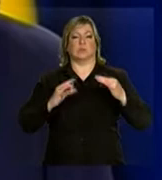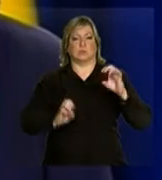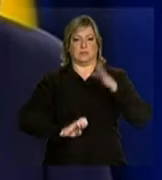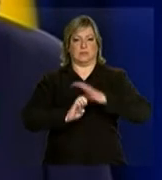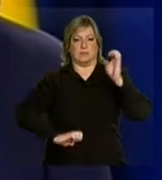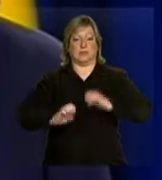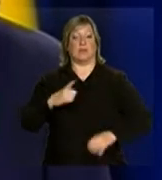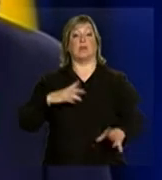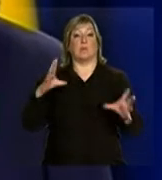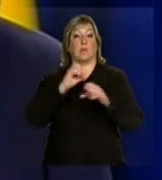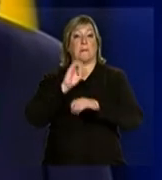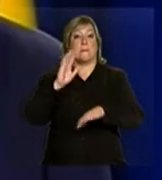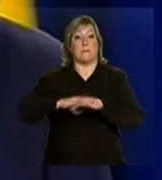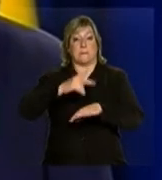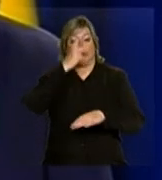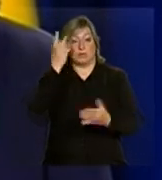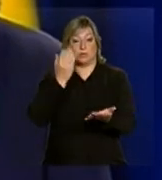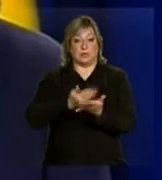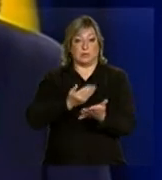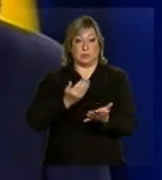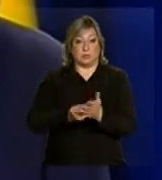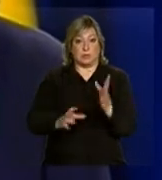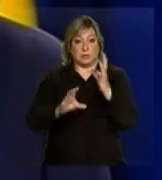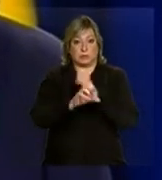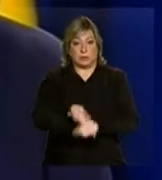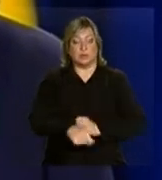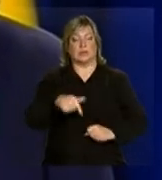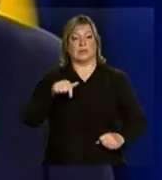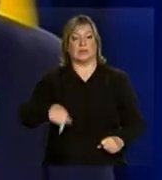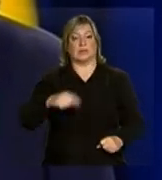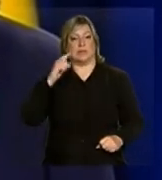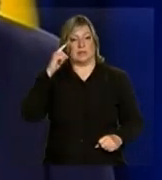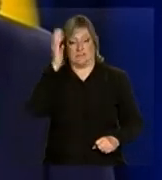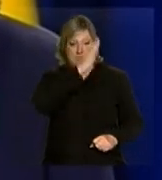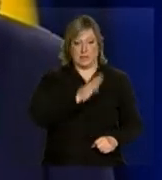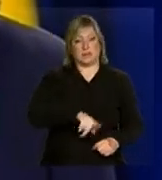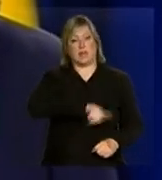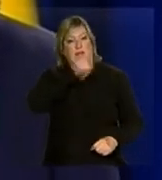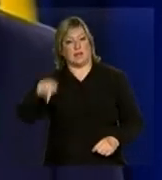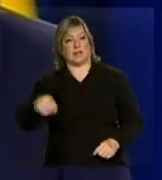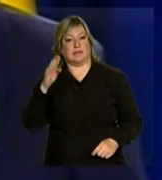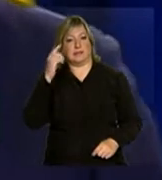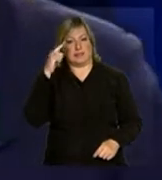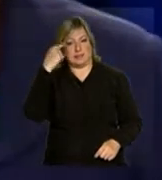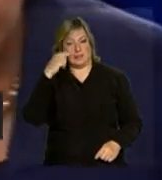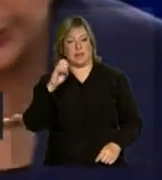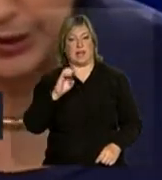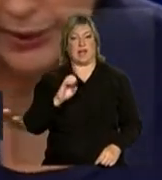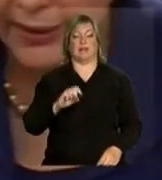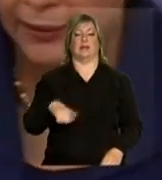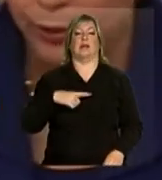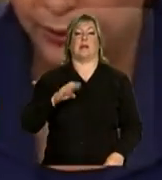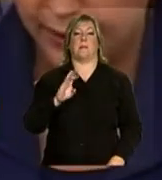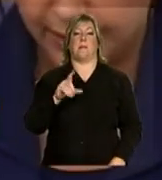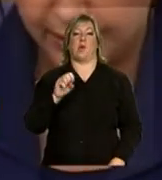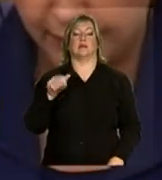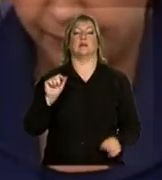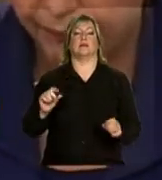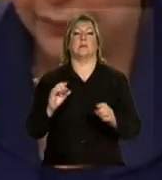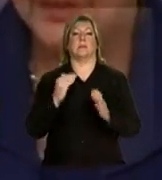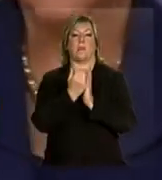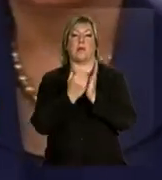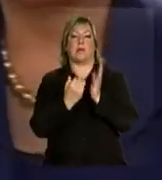estudantes brasileiros na Espanha, o quarto principal destino de bolsistas de nosso programa Ciências Sem